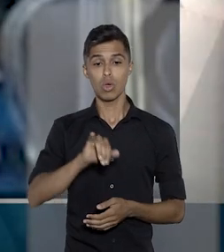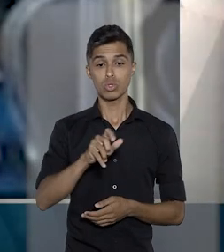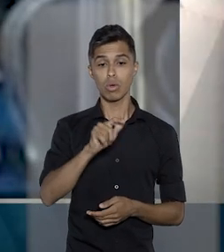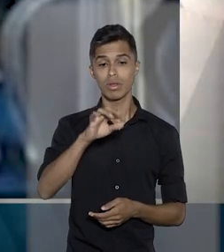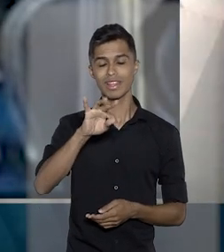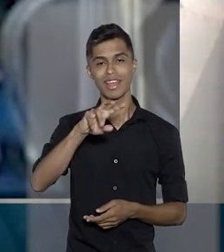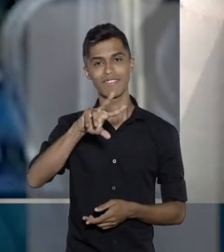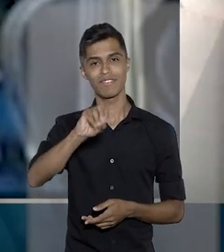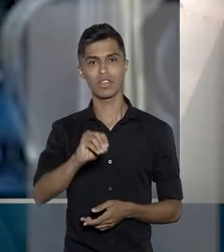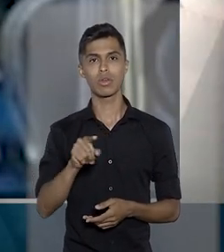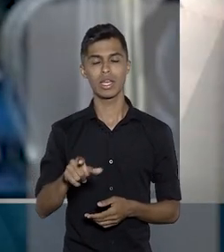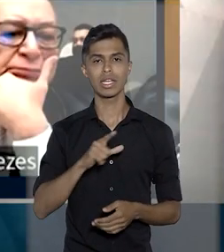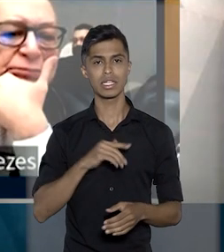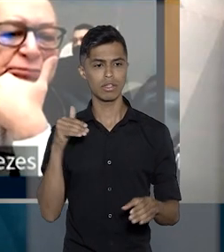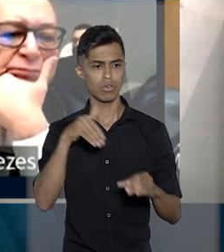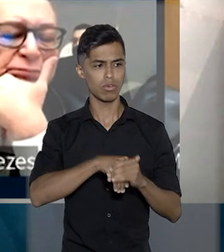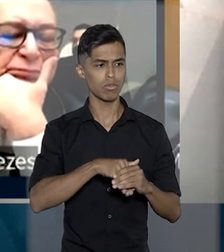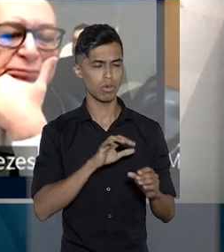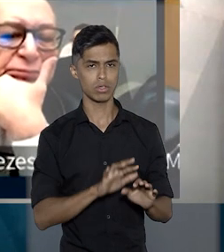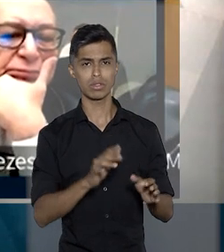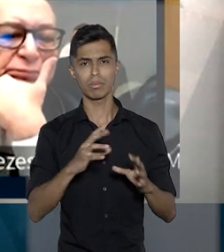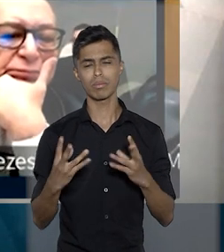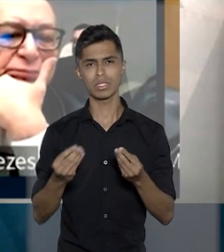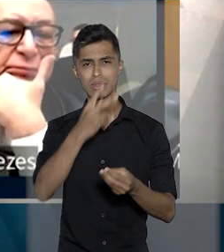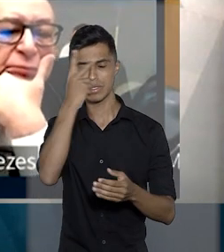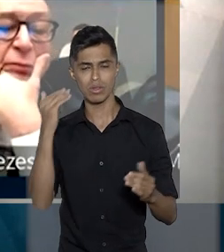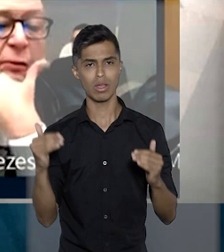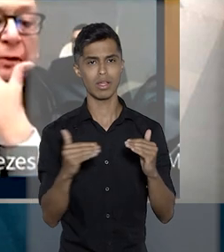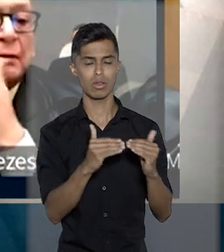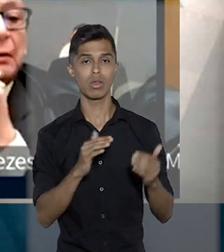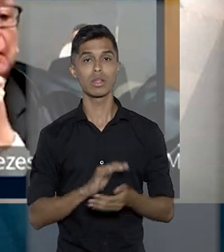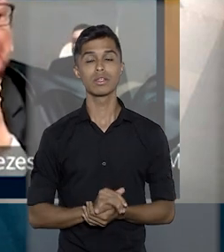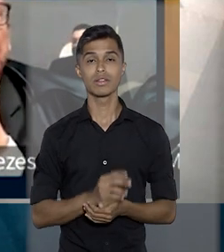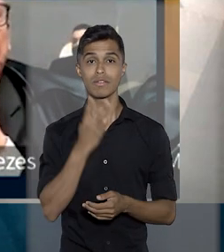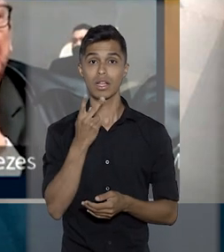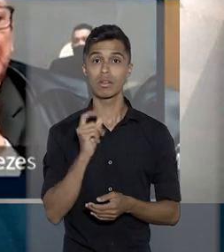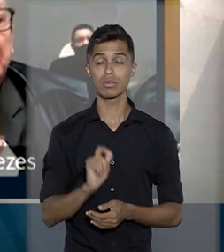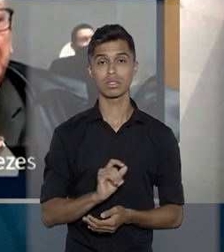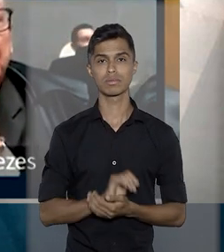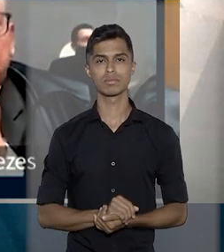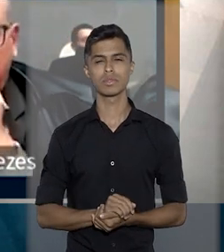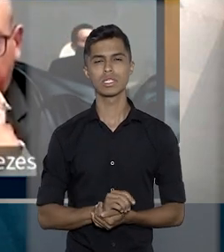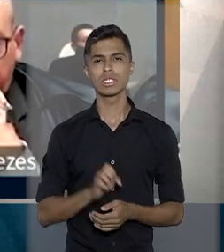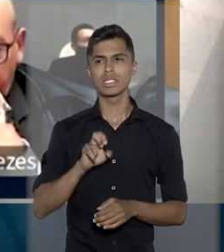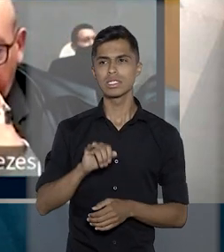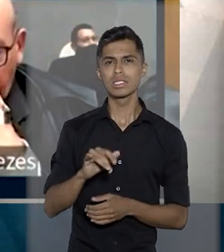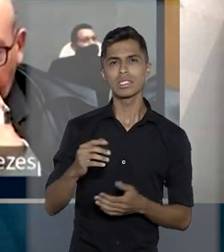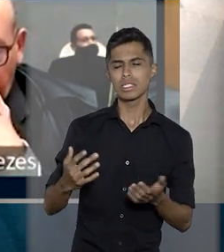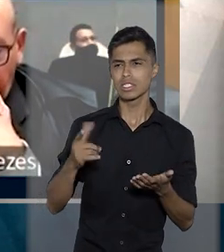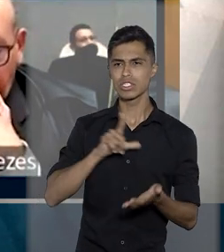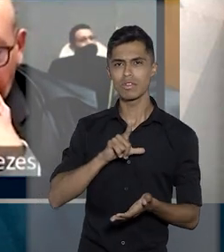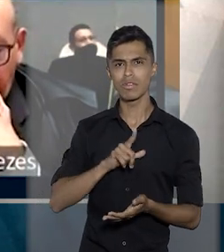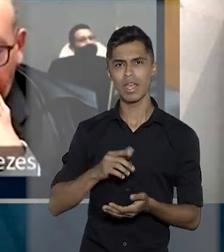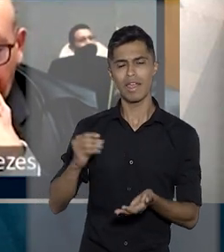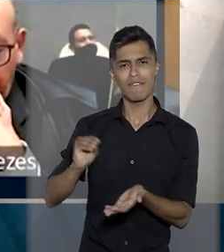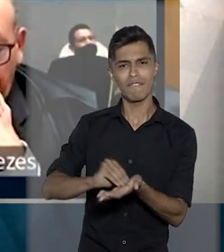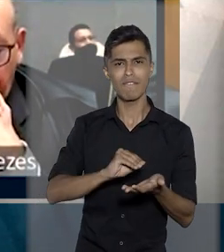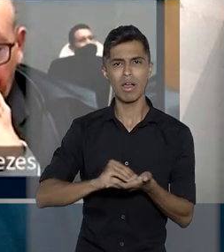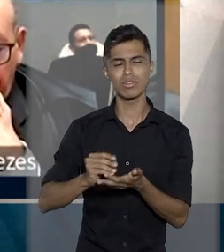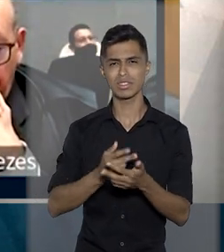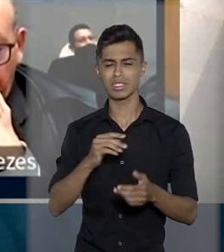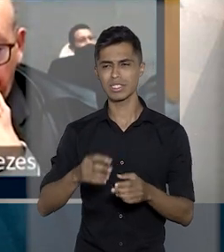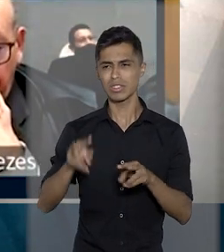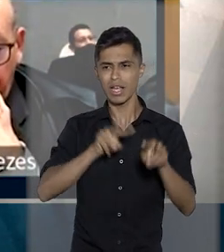Otávio de Noronha que teve o voto seguido pela maioria do colegiado a julgados no STJ que por falta de previsão regimental